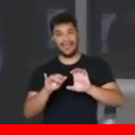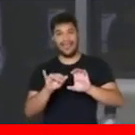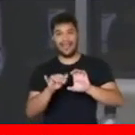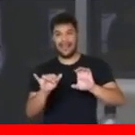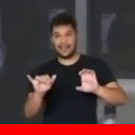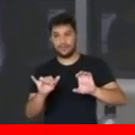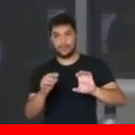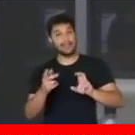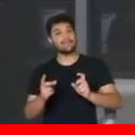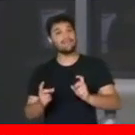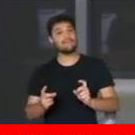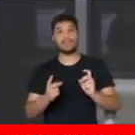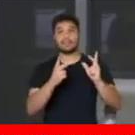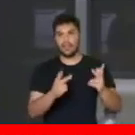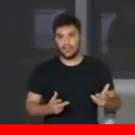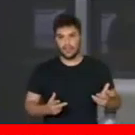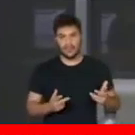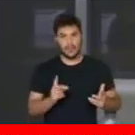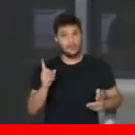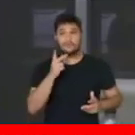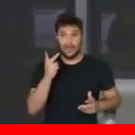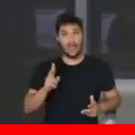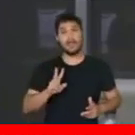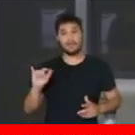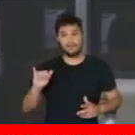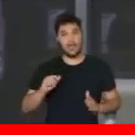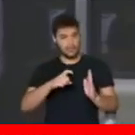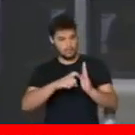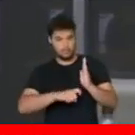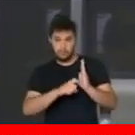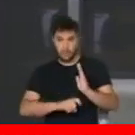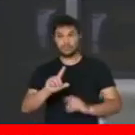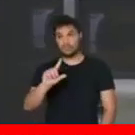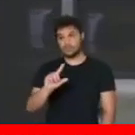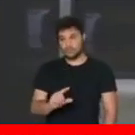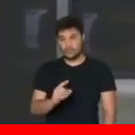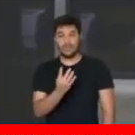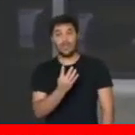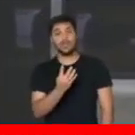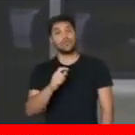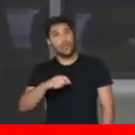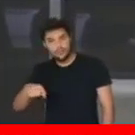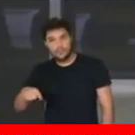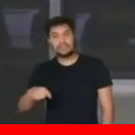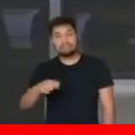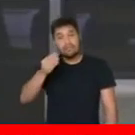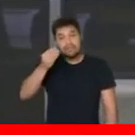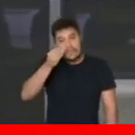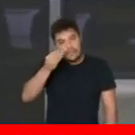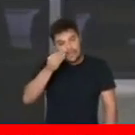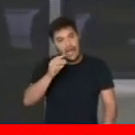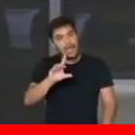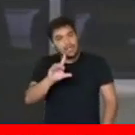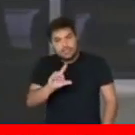a Eletrobras, para dizer que vai diminuir imposto, que durante 4 meses vai tentar diminuir